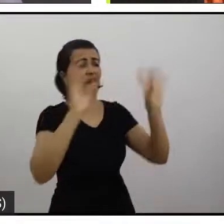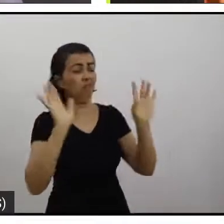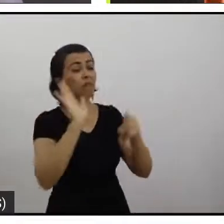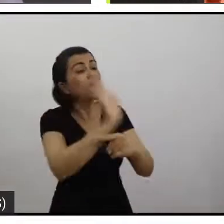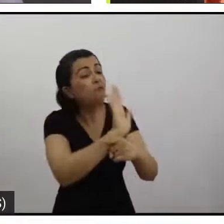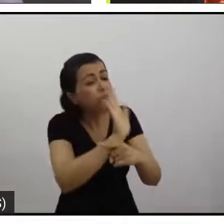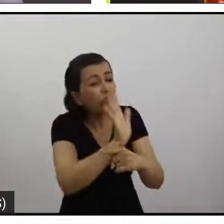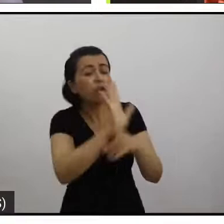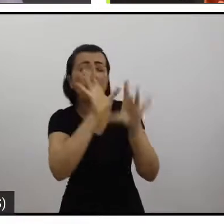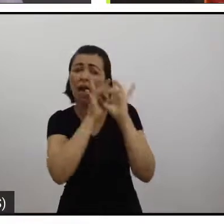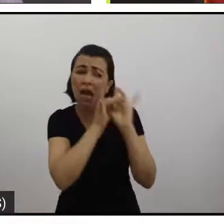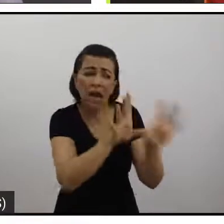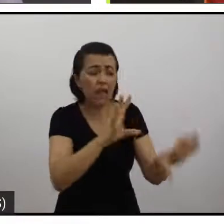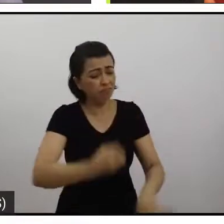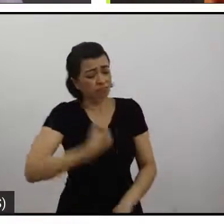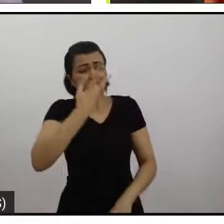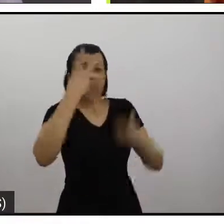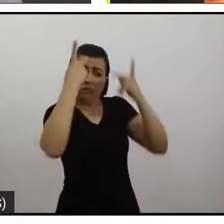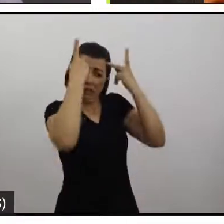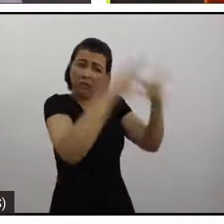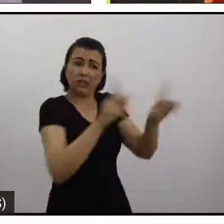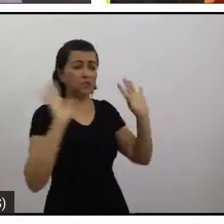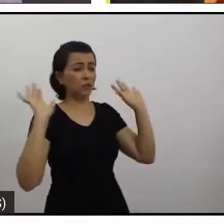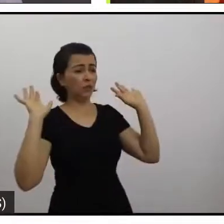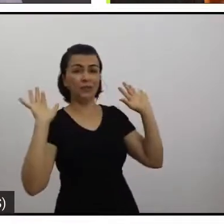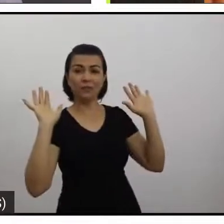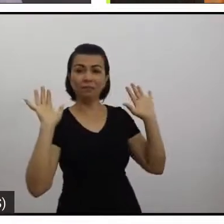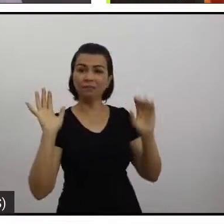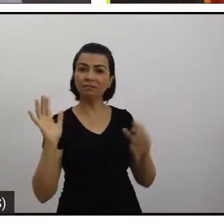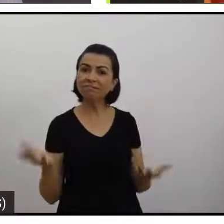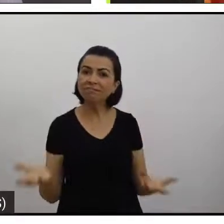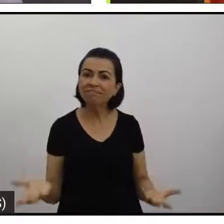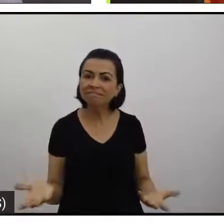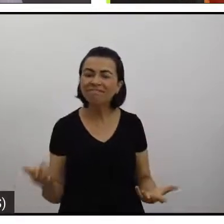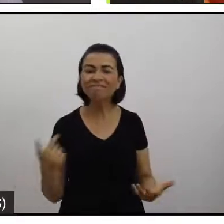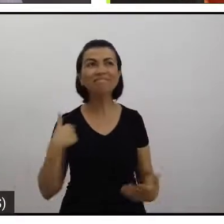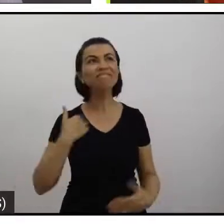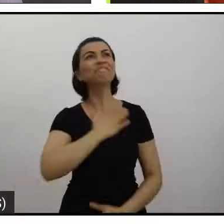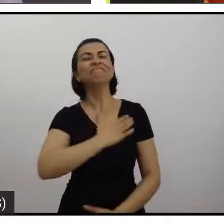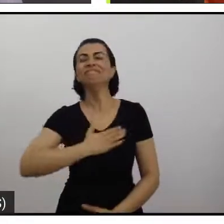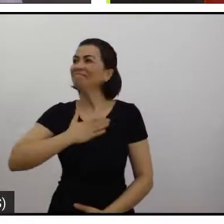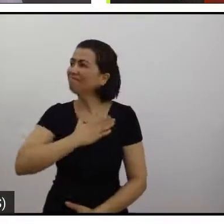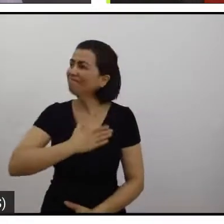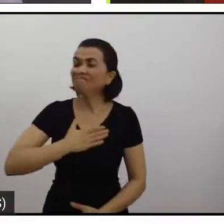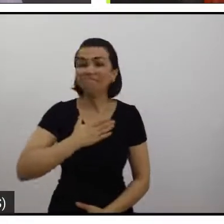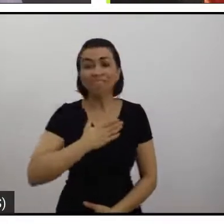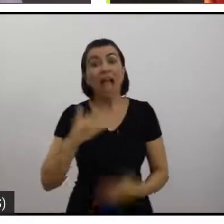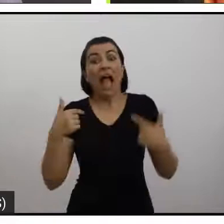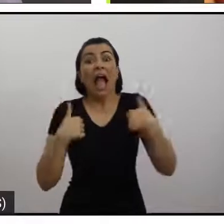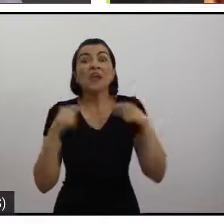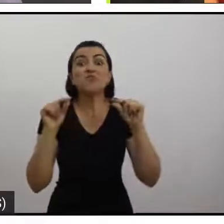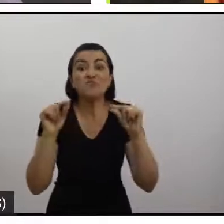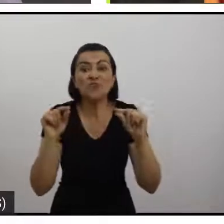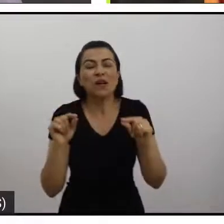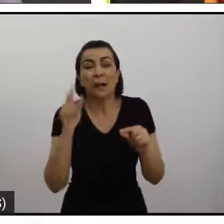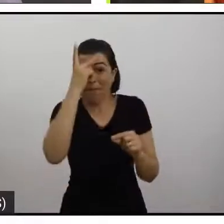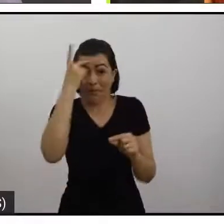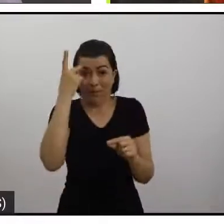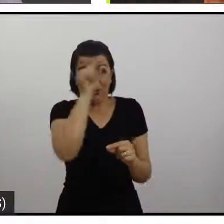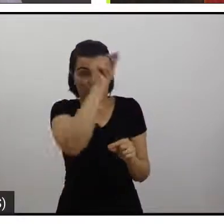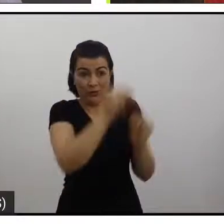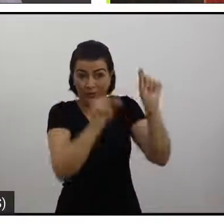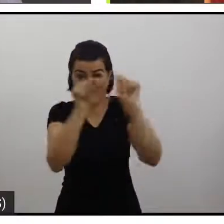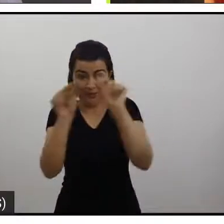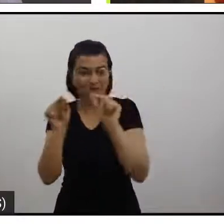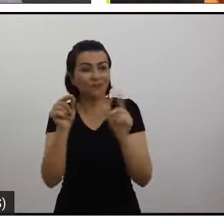isso, onde eu ia escolhendo pessoas ao acaso e perguntava se toparia, se eu fizesse uma imagem